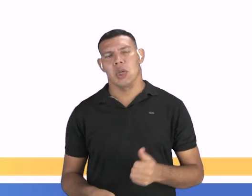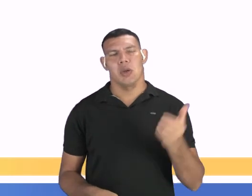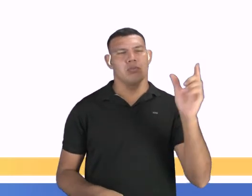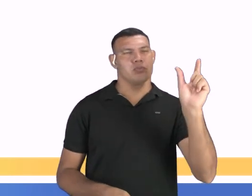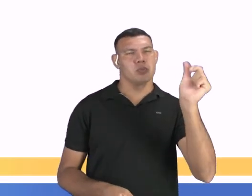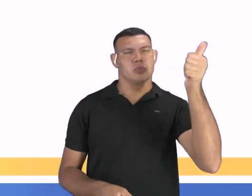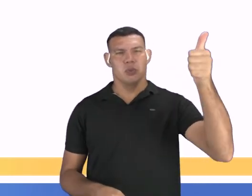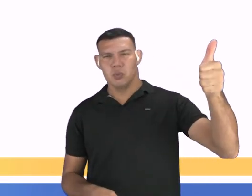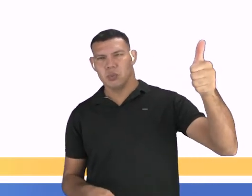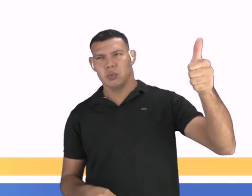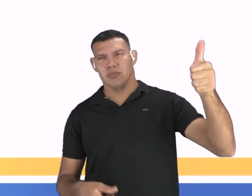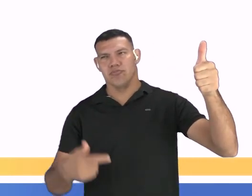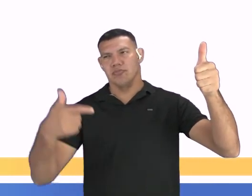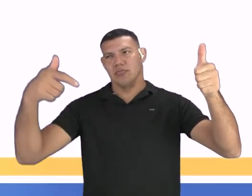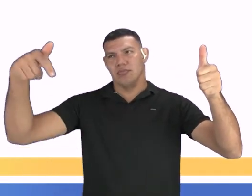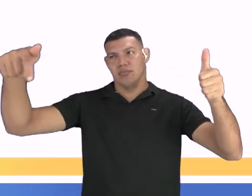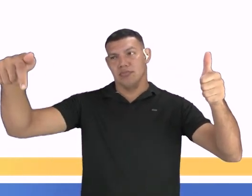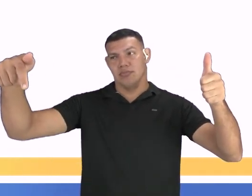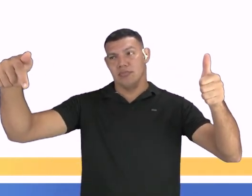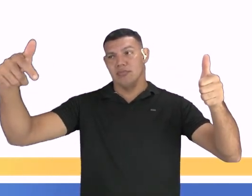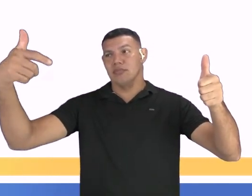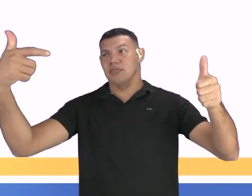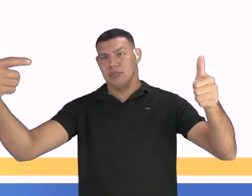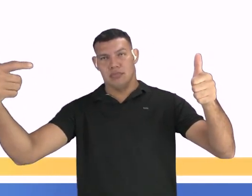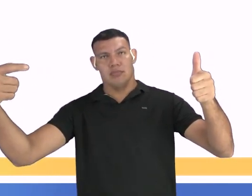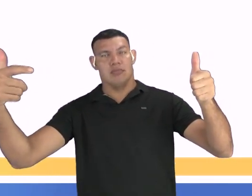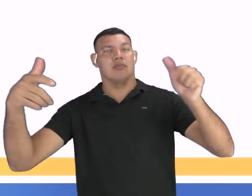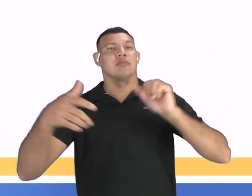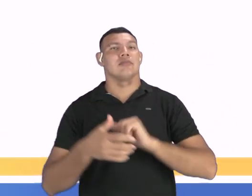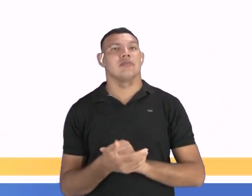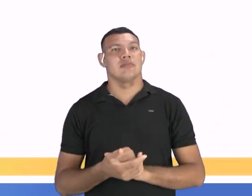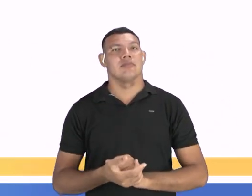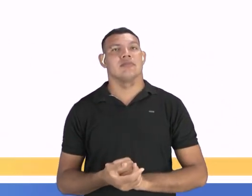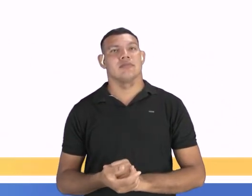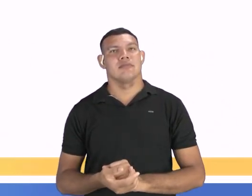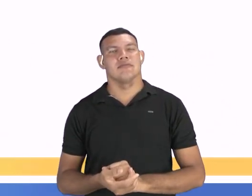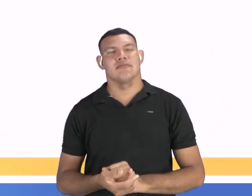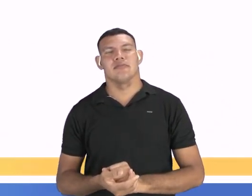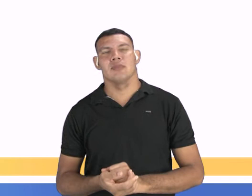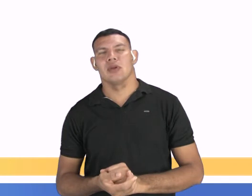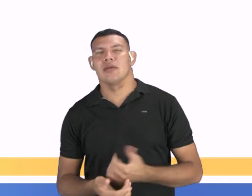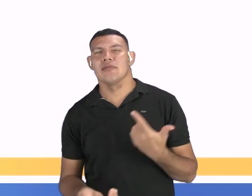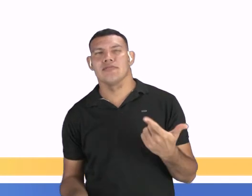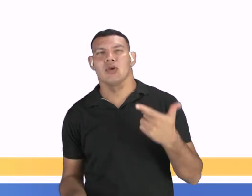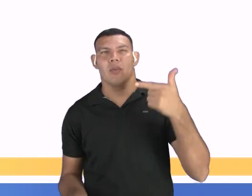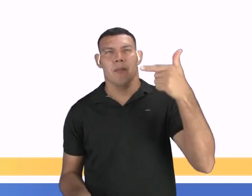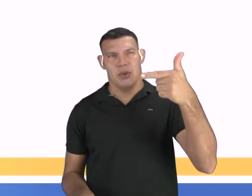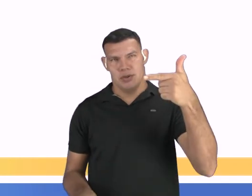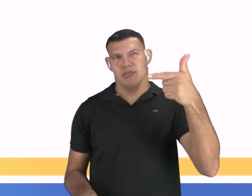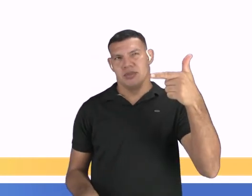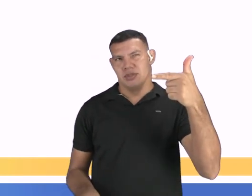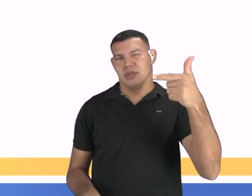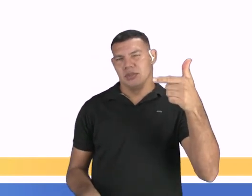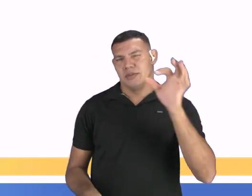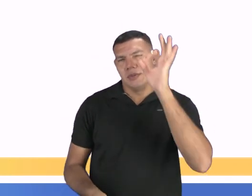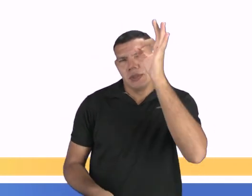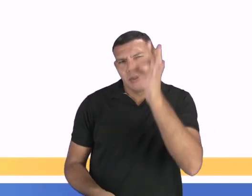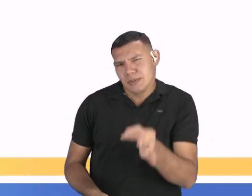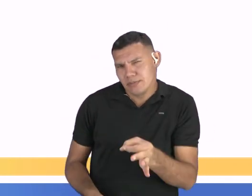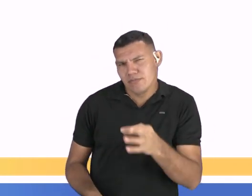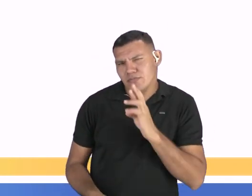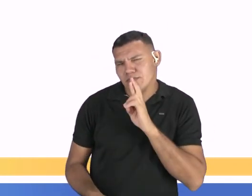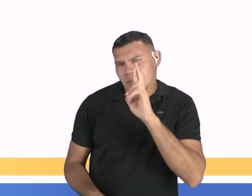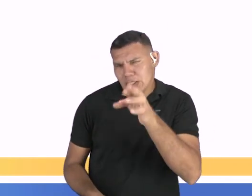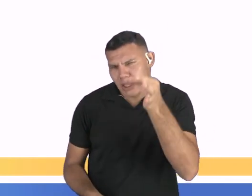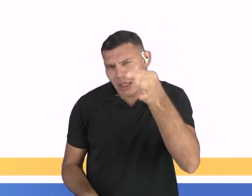né, quando eu divido ele por 70, quando eu divido ele por 2, ainda dá um resultado exato?